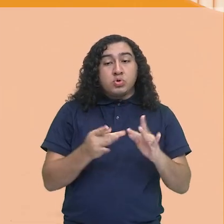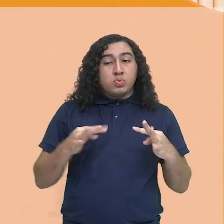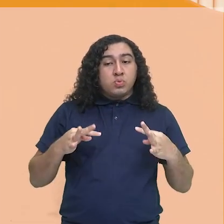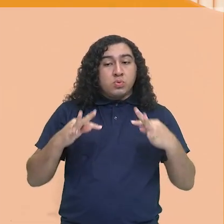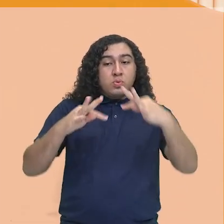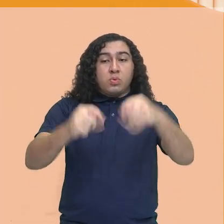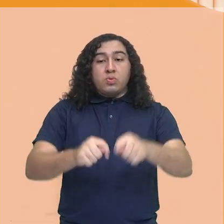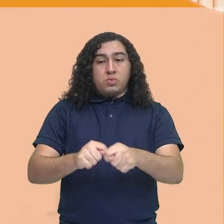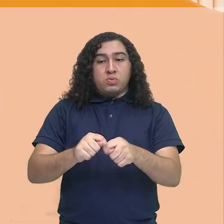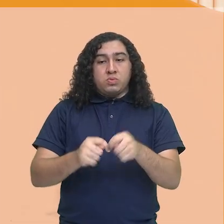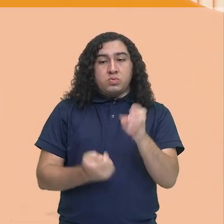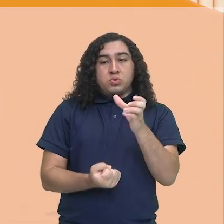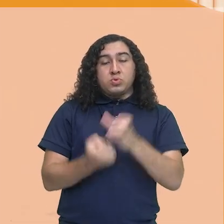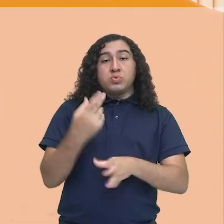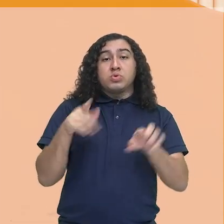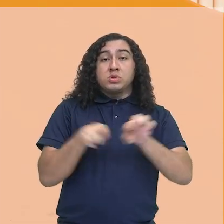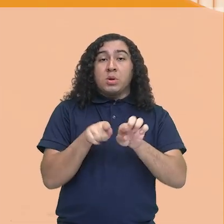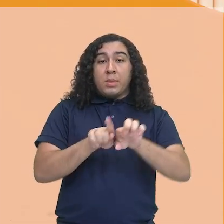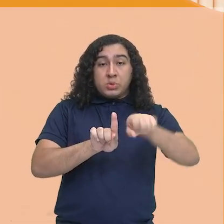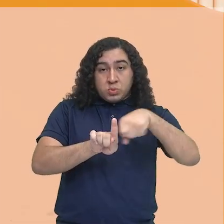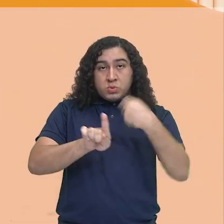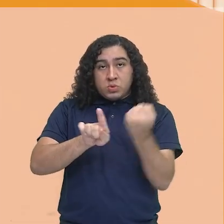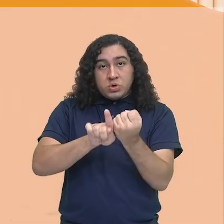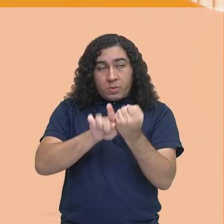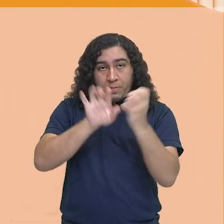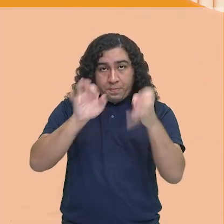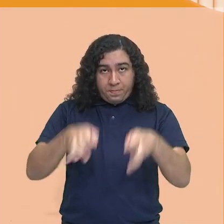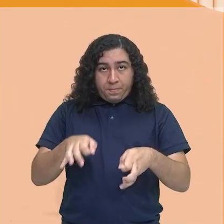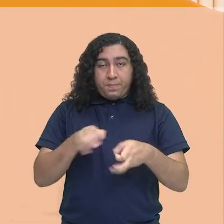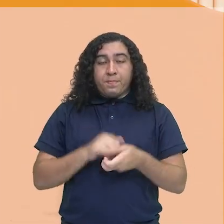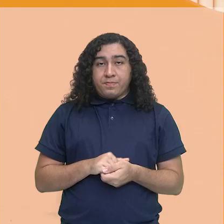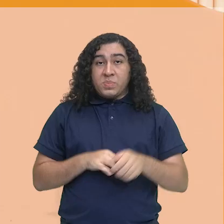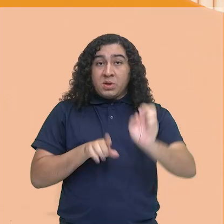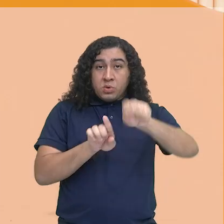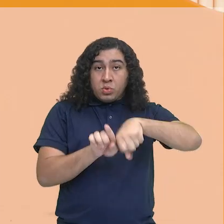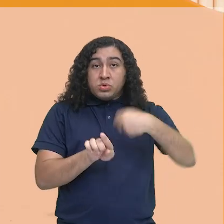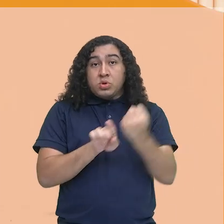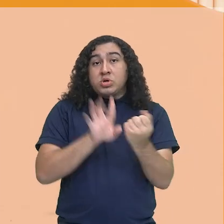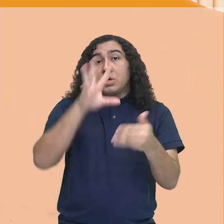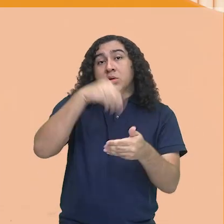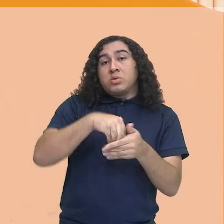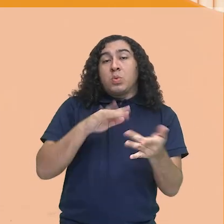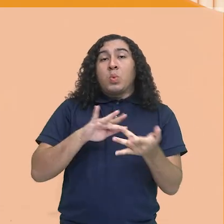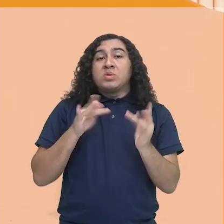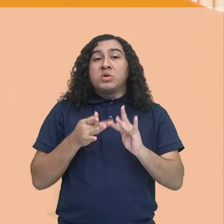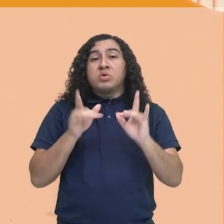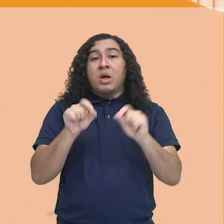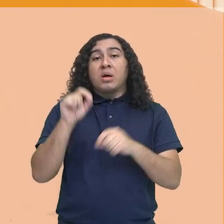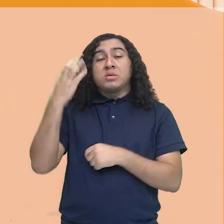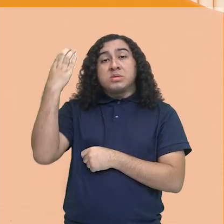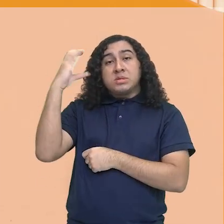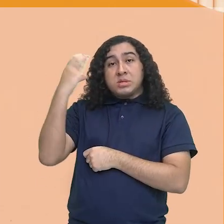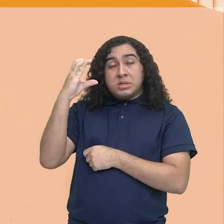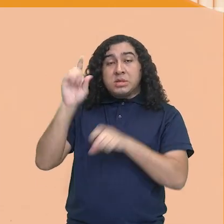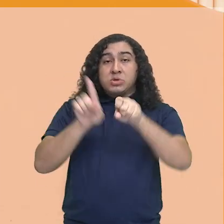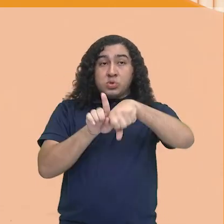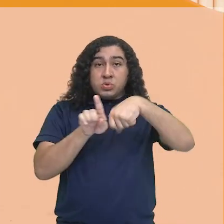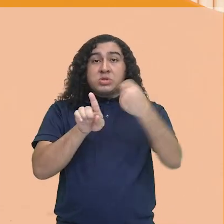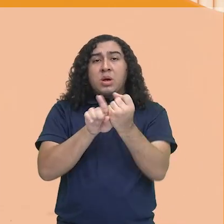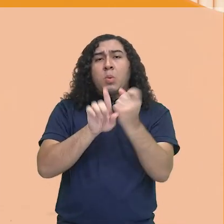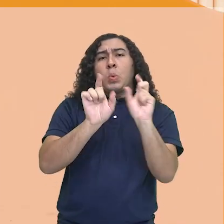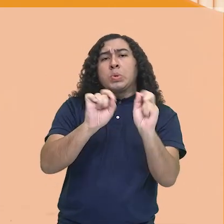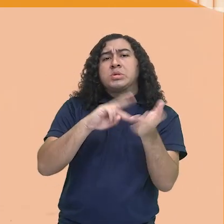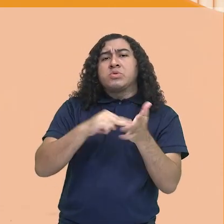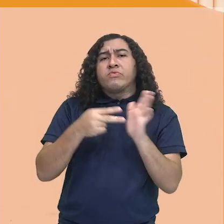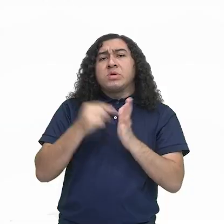vai surgir a sociologia. E a sociologia está dentro do contexto das chamadas ciências sociais. O que são as